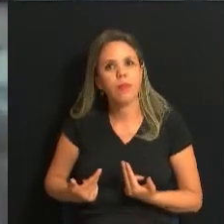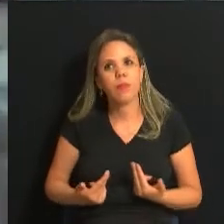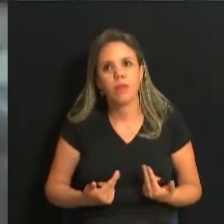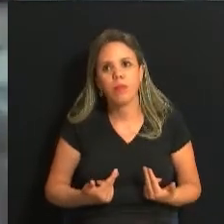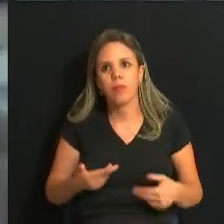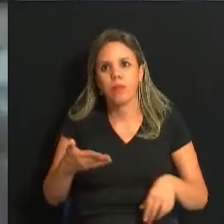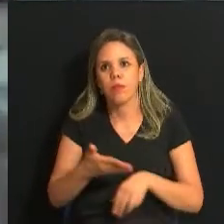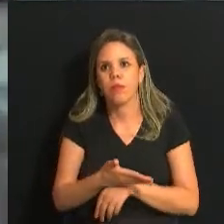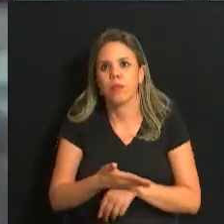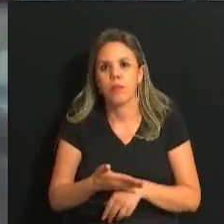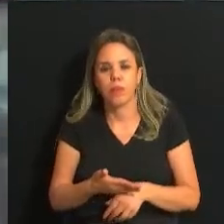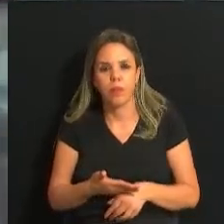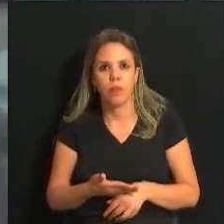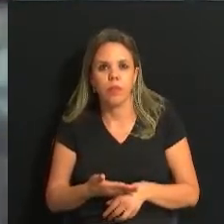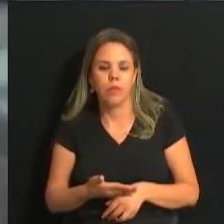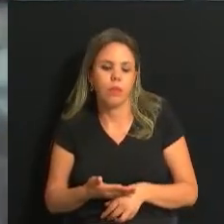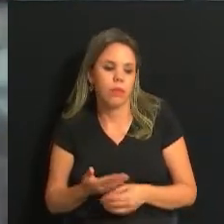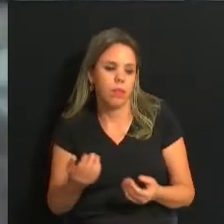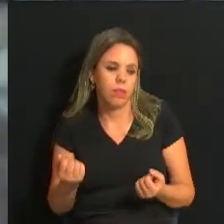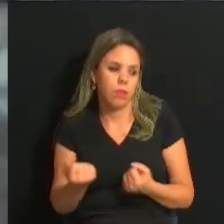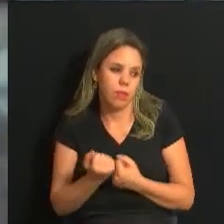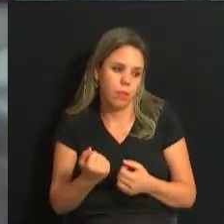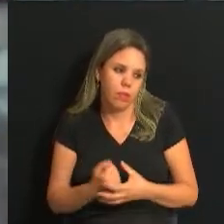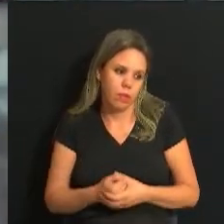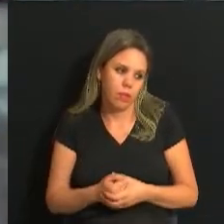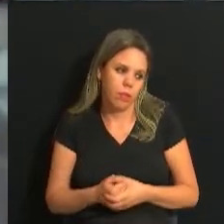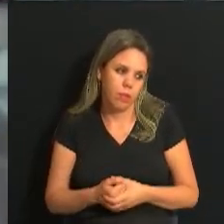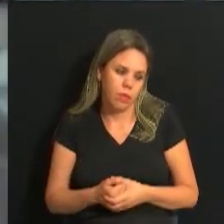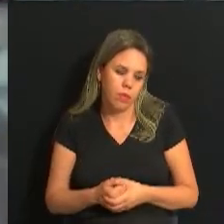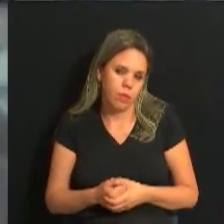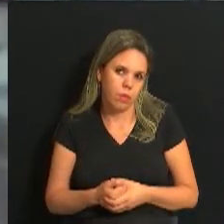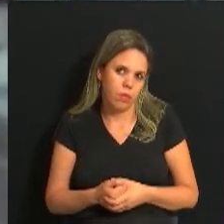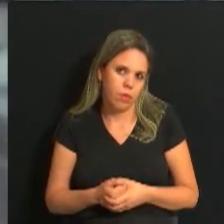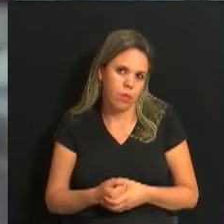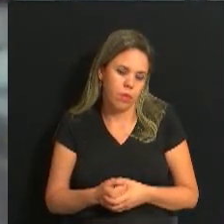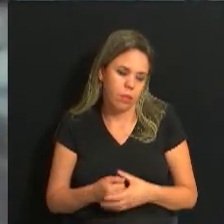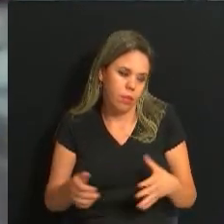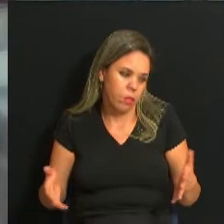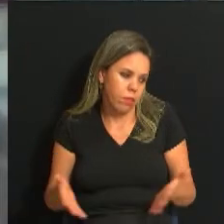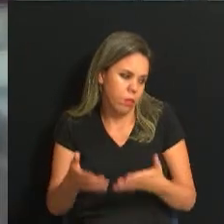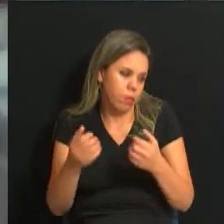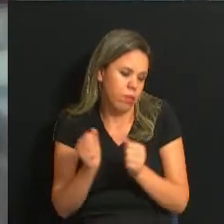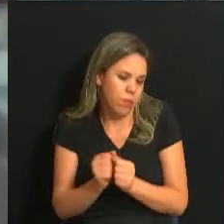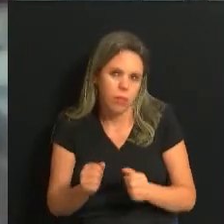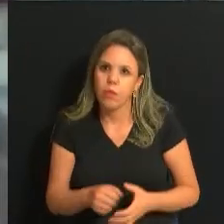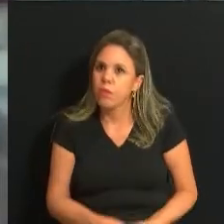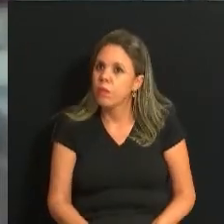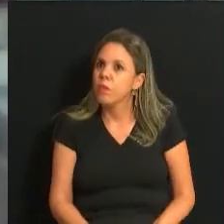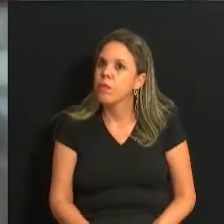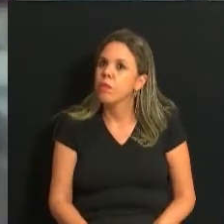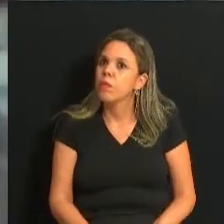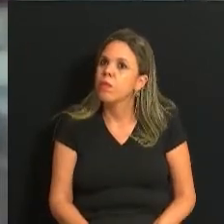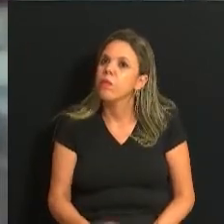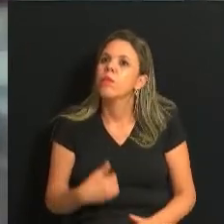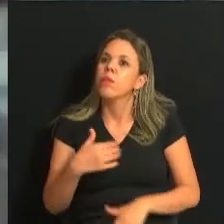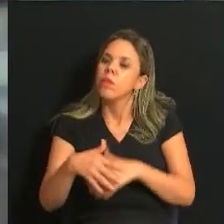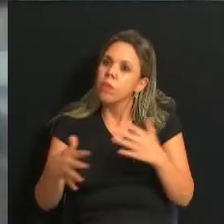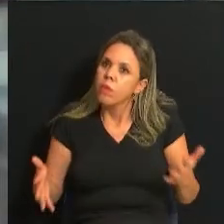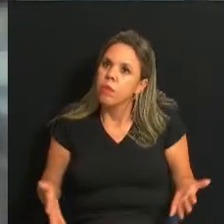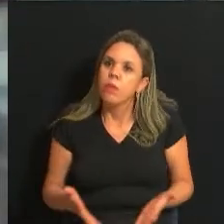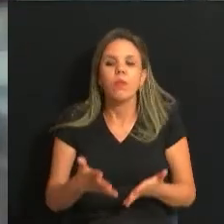lugar de encolhimento, eu entro no lugar do acolhimento, né? E isso vai estimular áreas